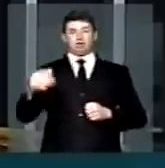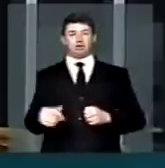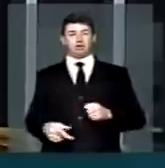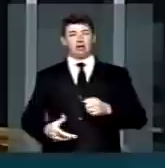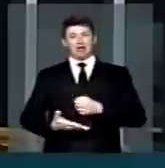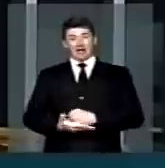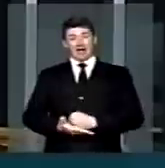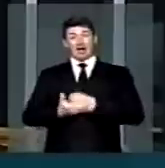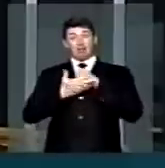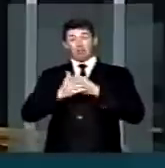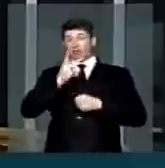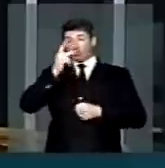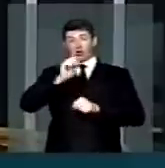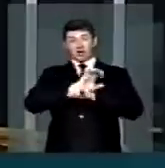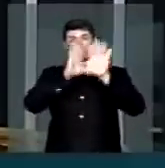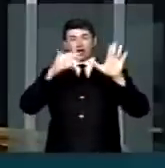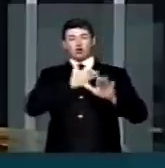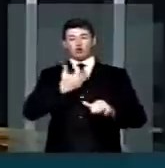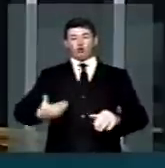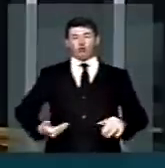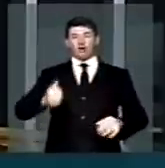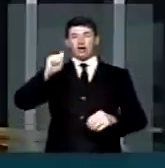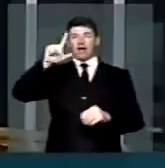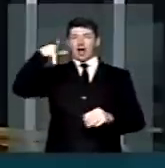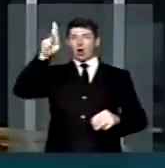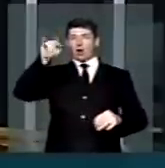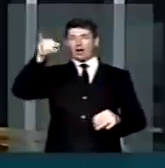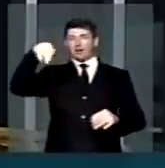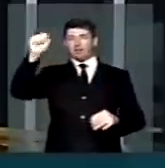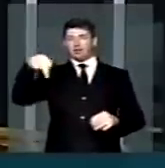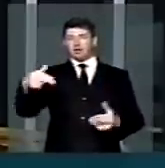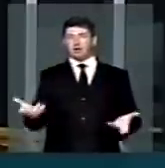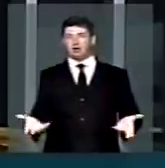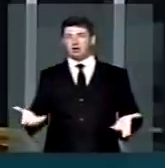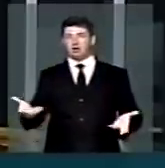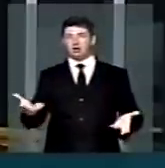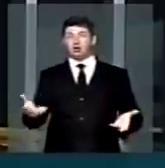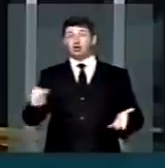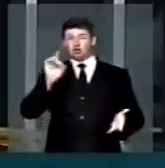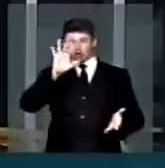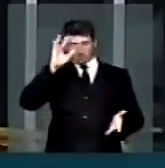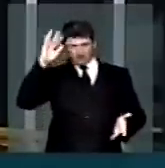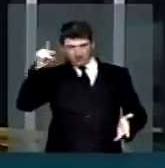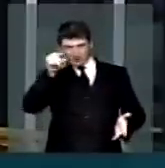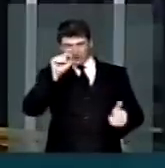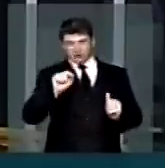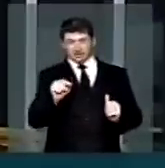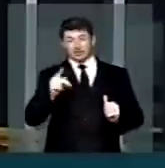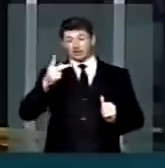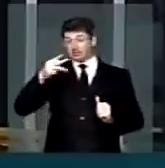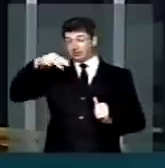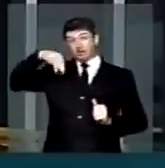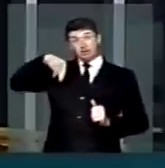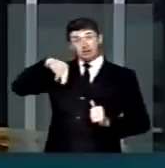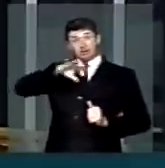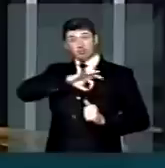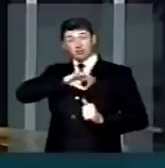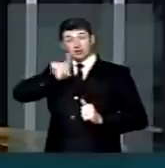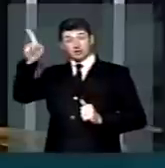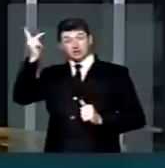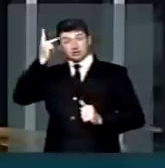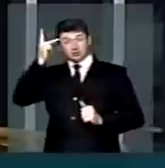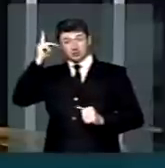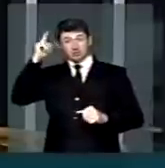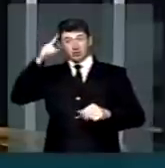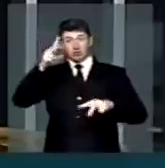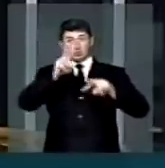apoio declarado do governador de São Paulo. Só para se ter uma ideia, a PM de São Paulo